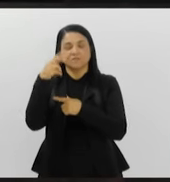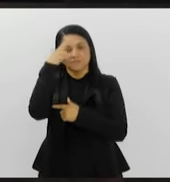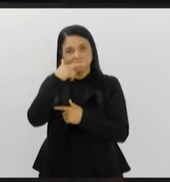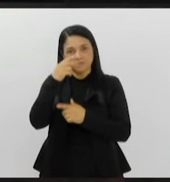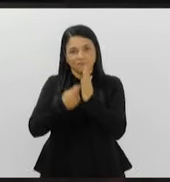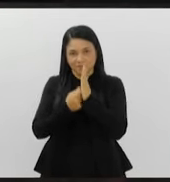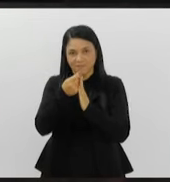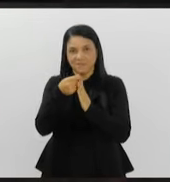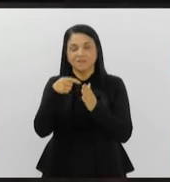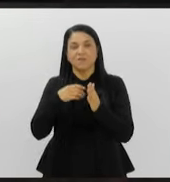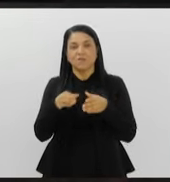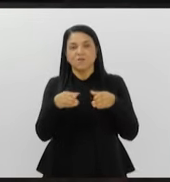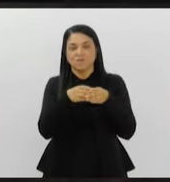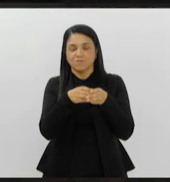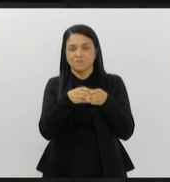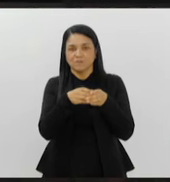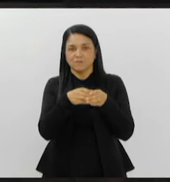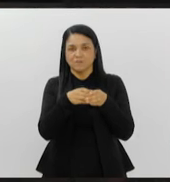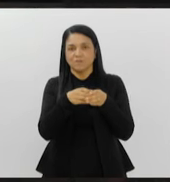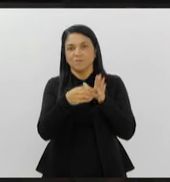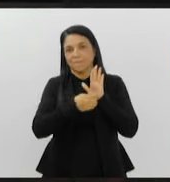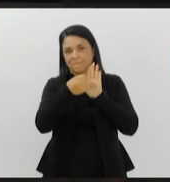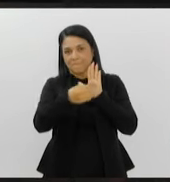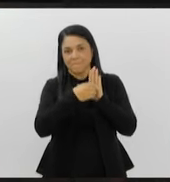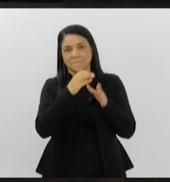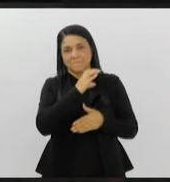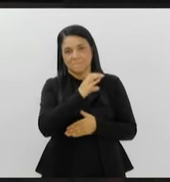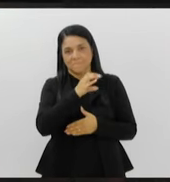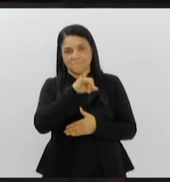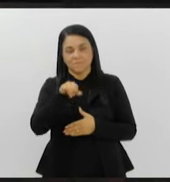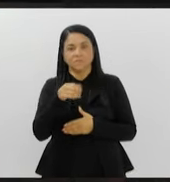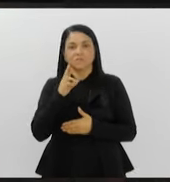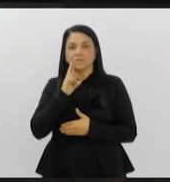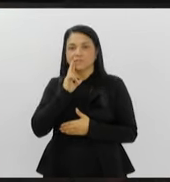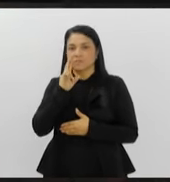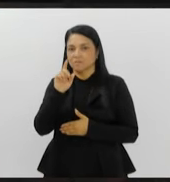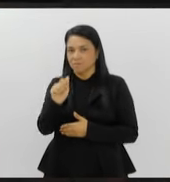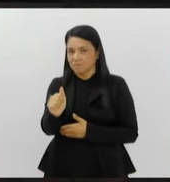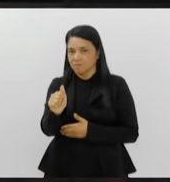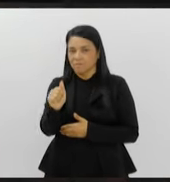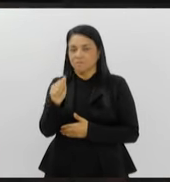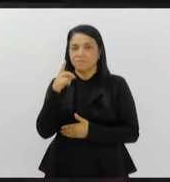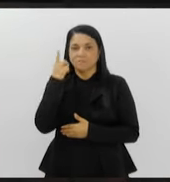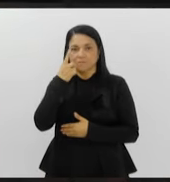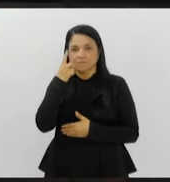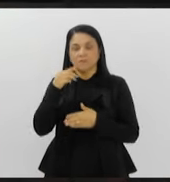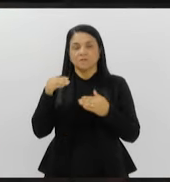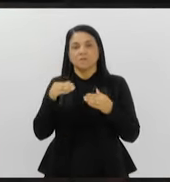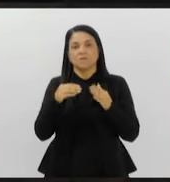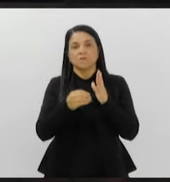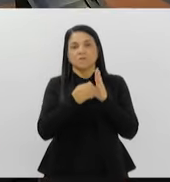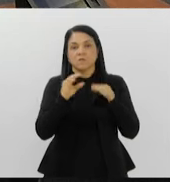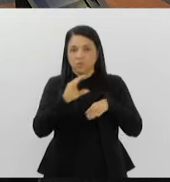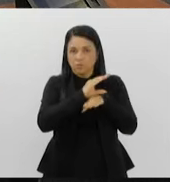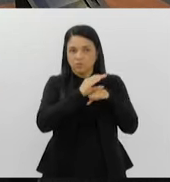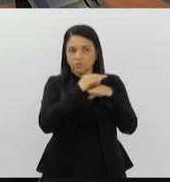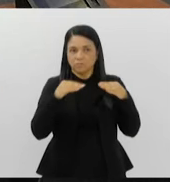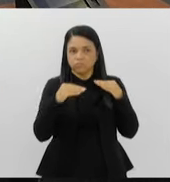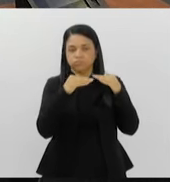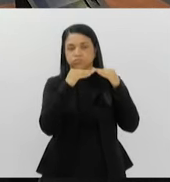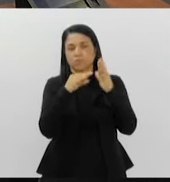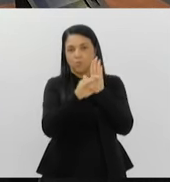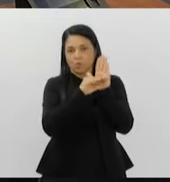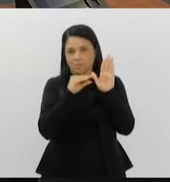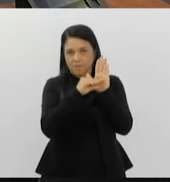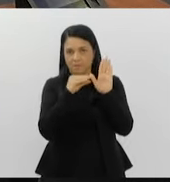financeira. Para emitir pela Comissão, de Constituição e Justiça, deputado Rodrigo Amorim. Pela constitucionalidade com emendas, presidente. Pela Comissão de